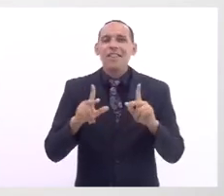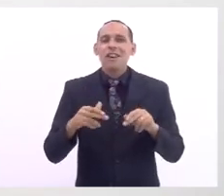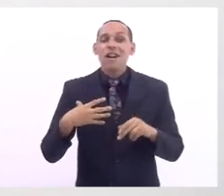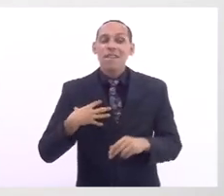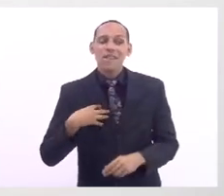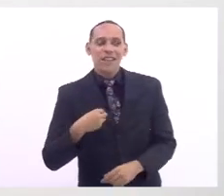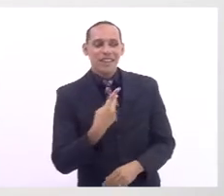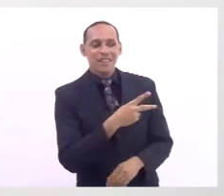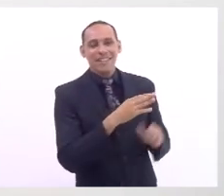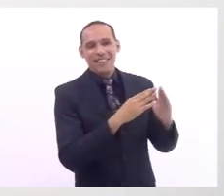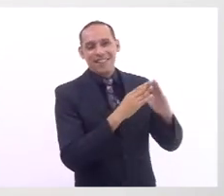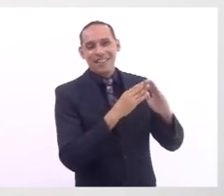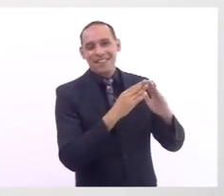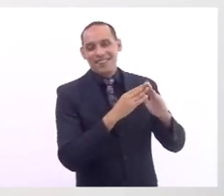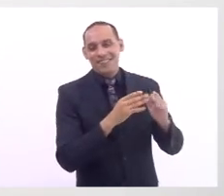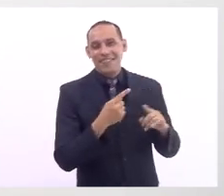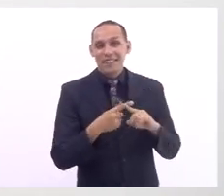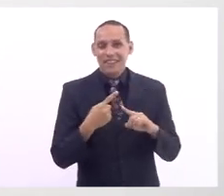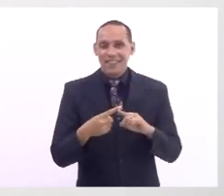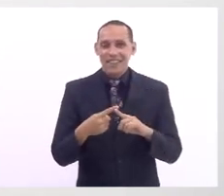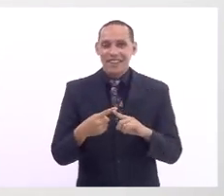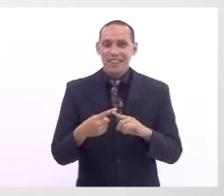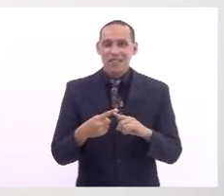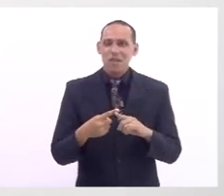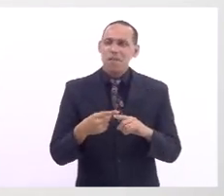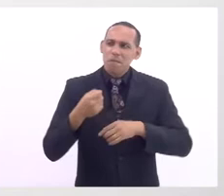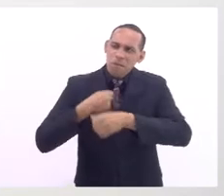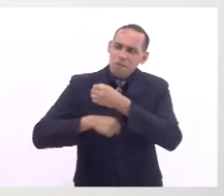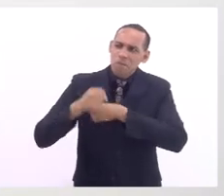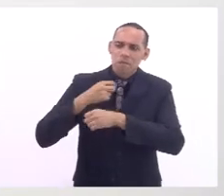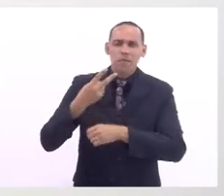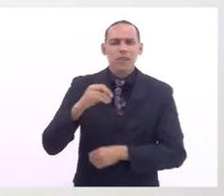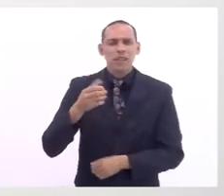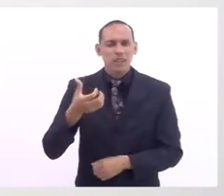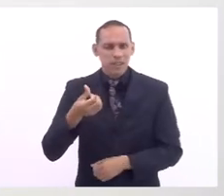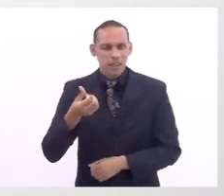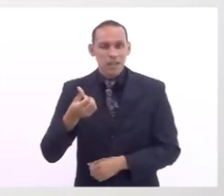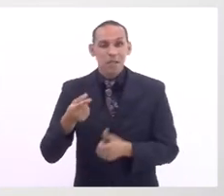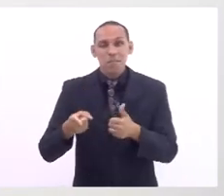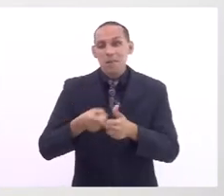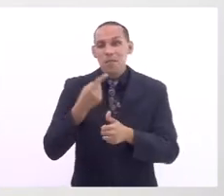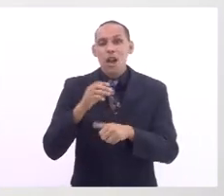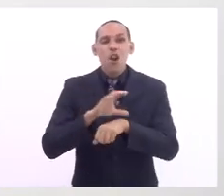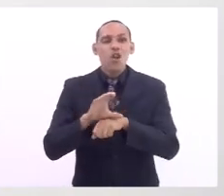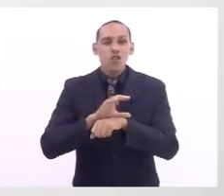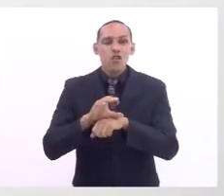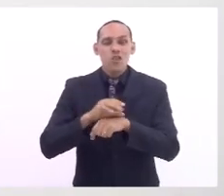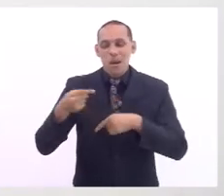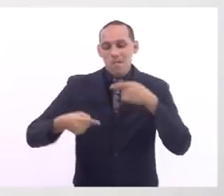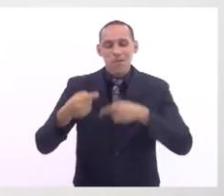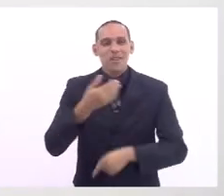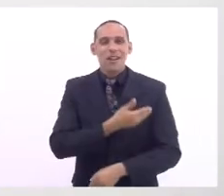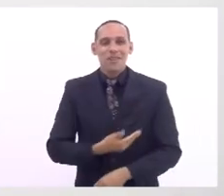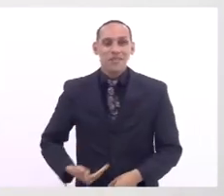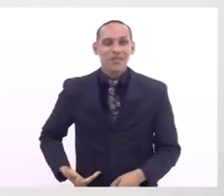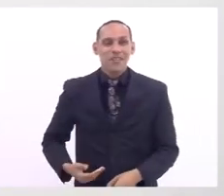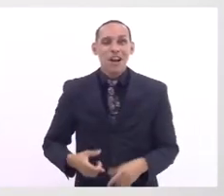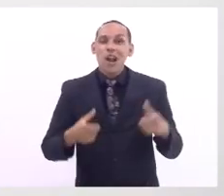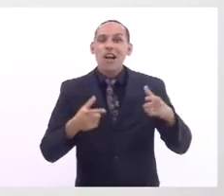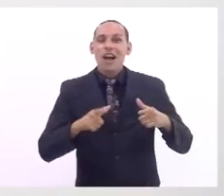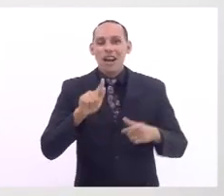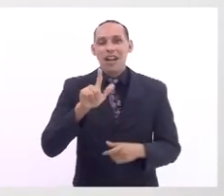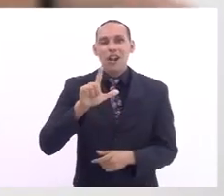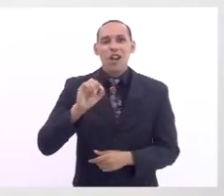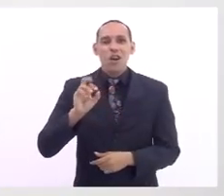filho da casa porque eu acho que foi em 2016 a primeira o primeiro curso de políticas públicas lá na glória coisa